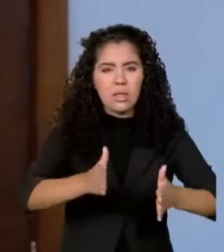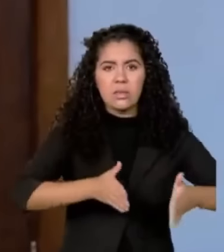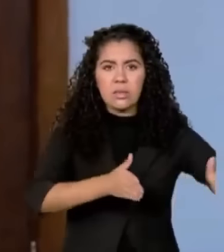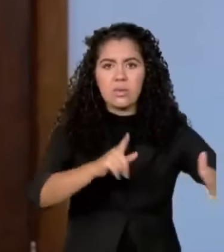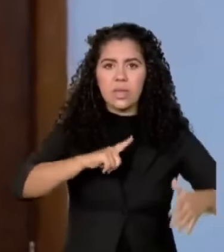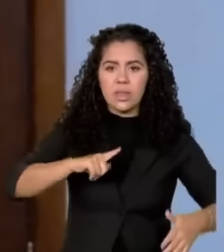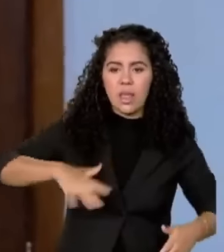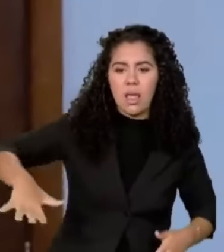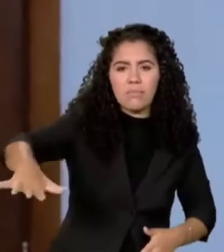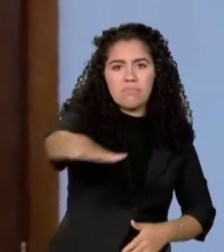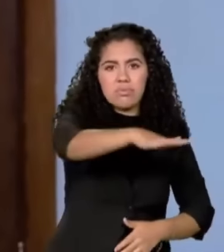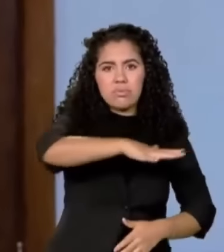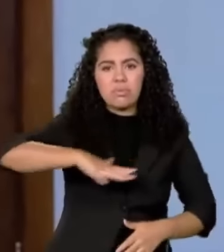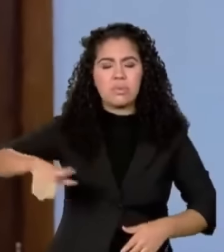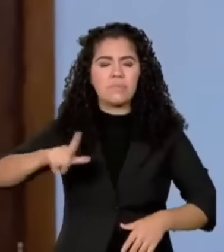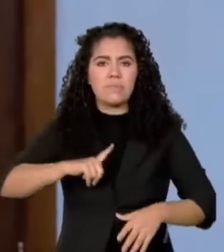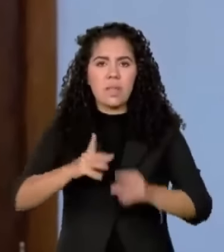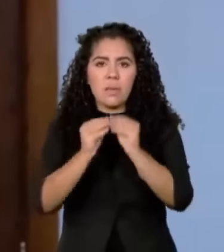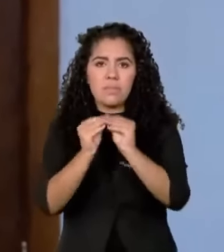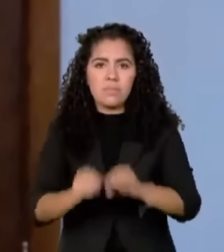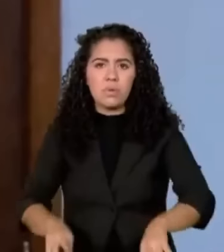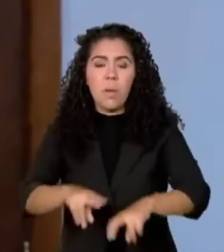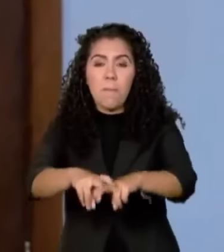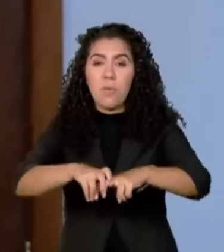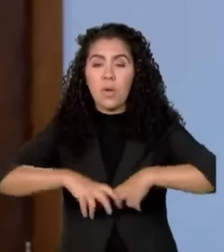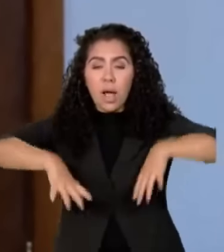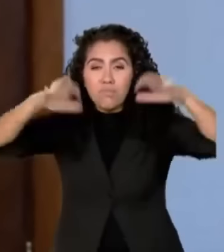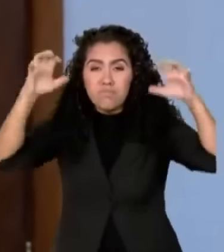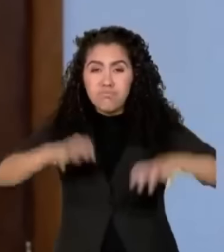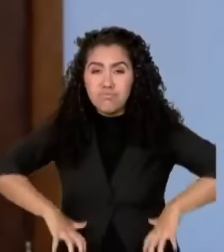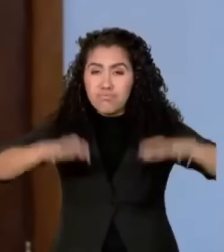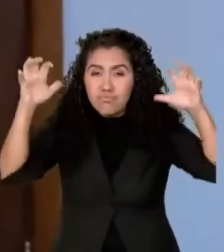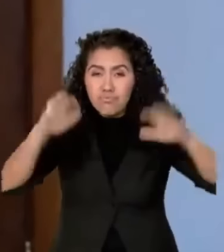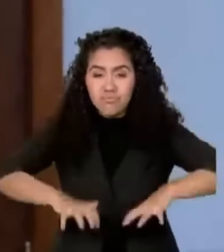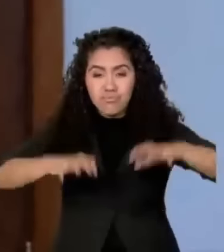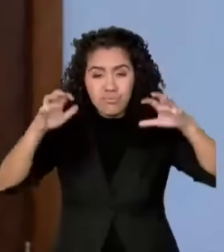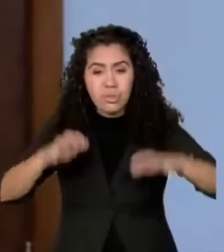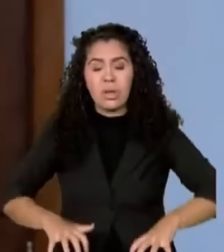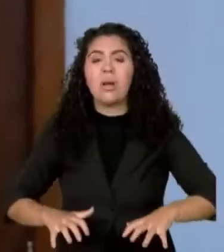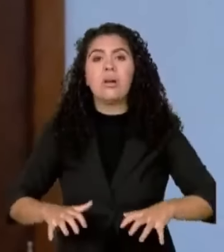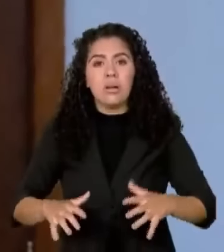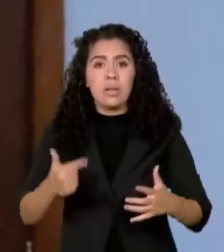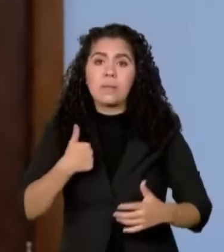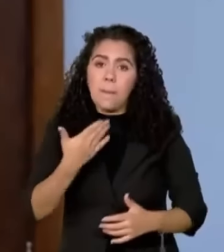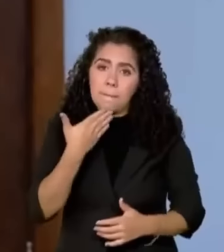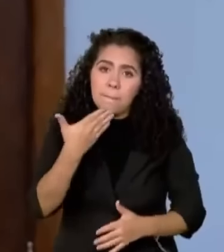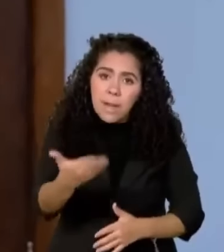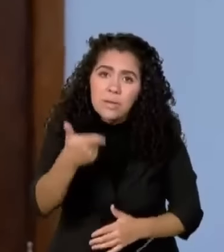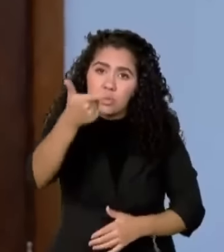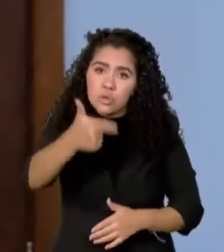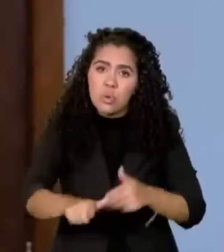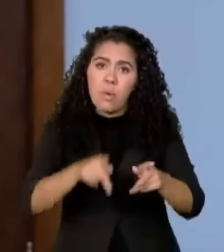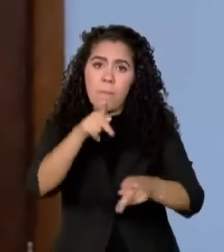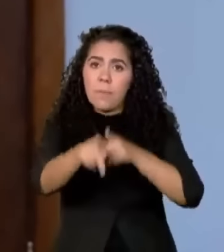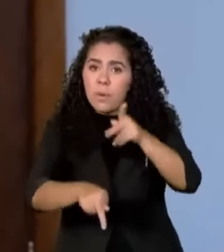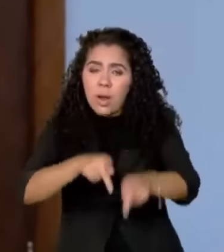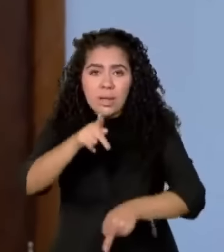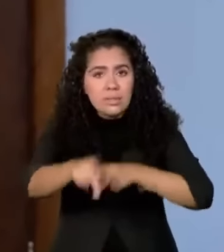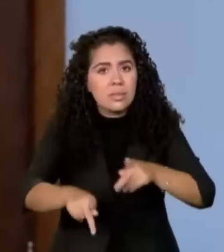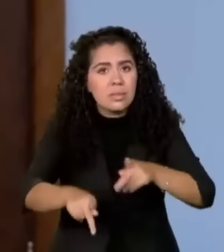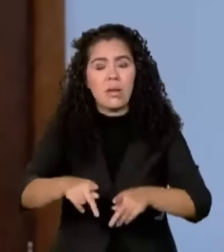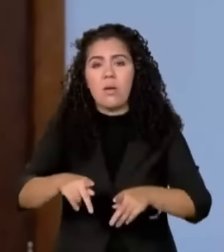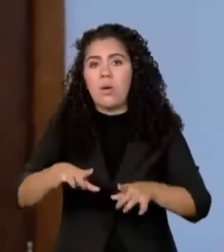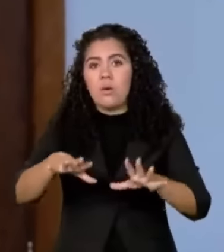hidrográfico, sendo afetado pelo volume de chuvas que temos. Então, mais uma vez, pedir à população que vá para locais